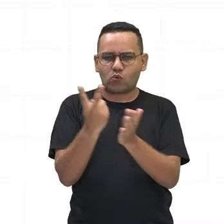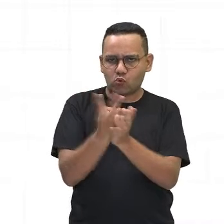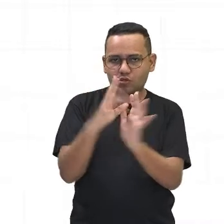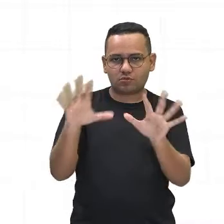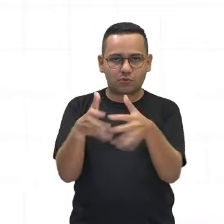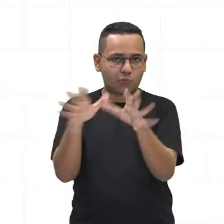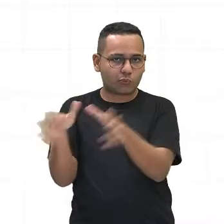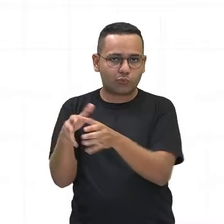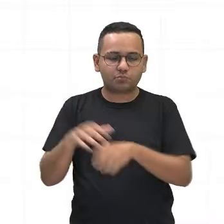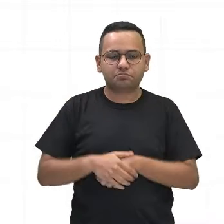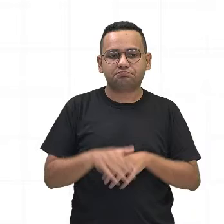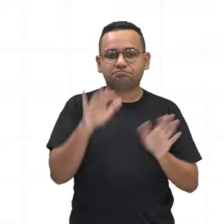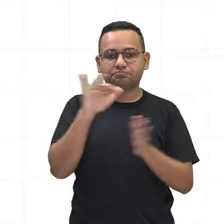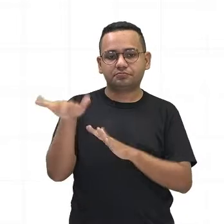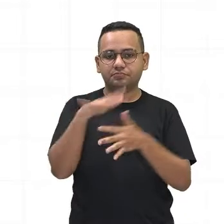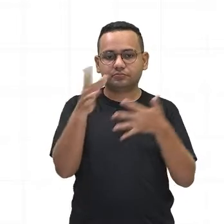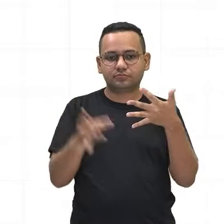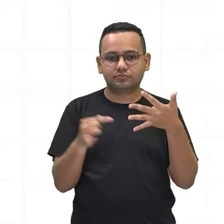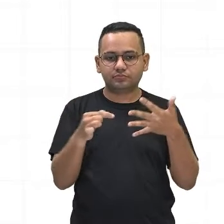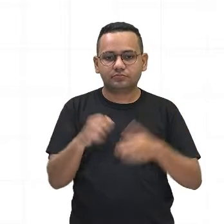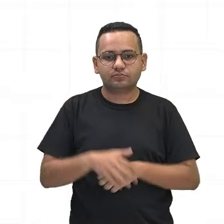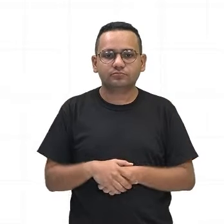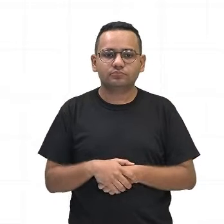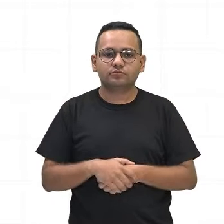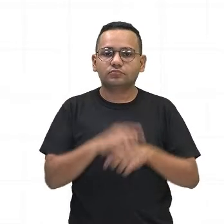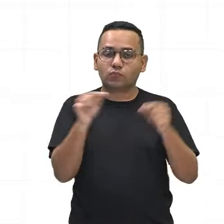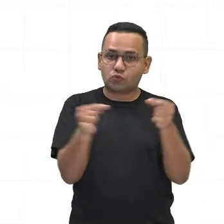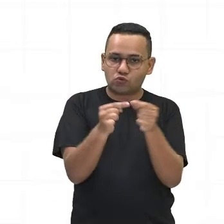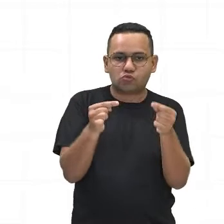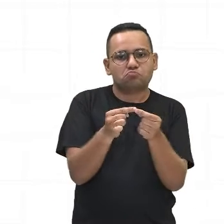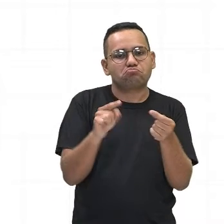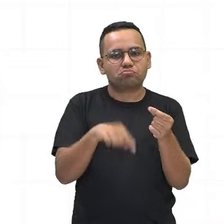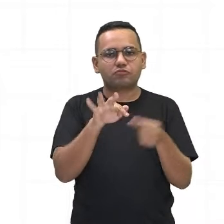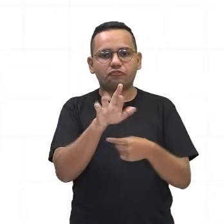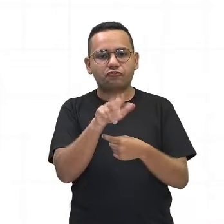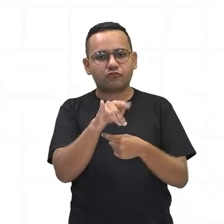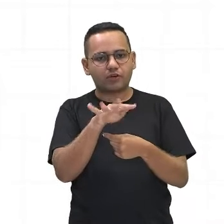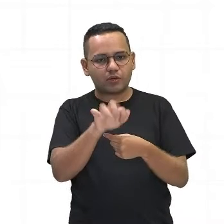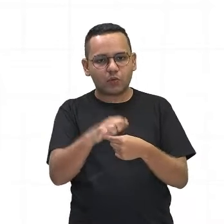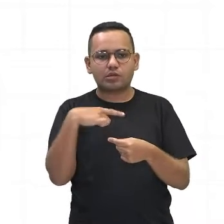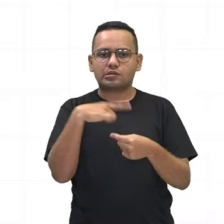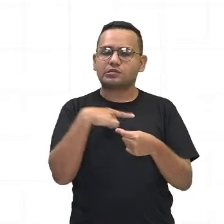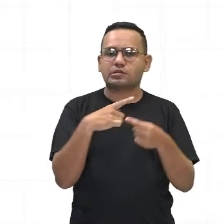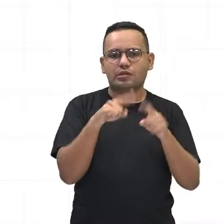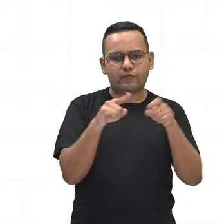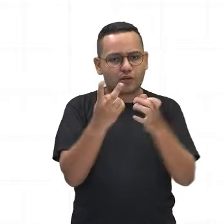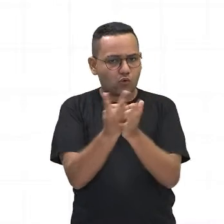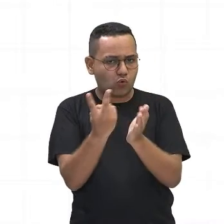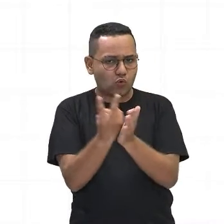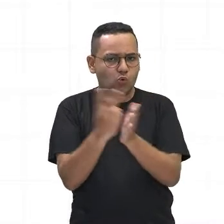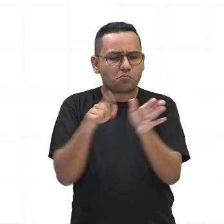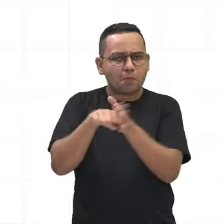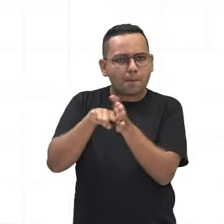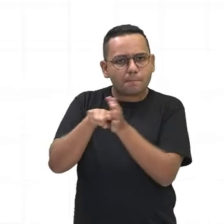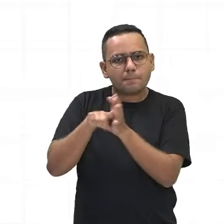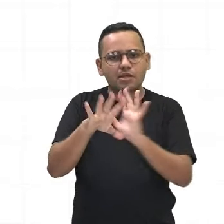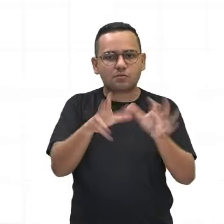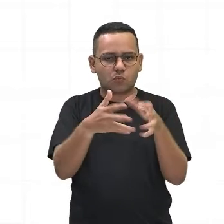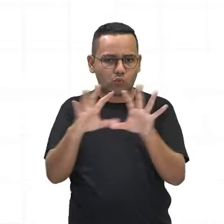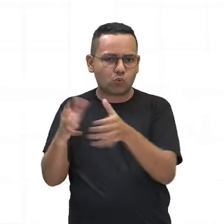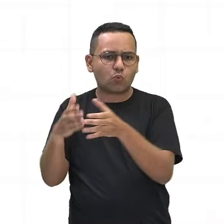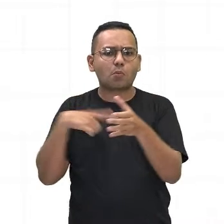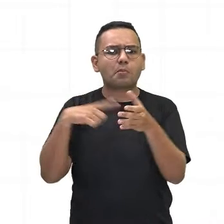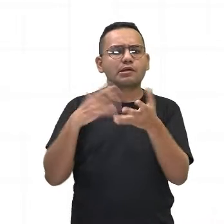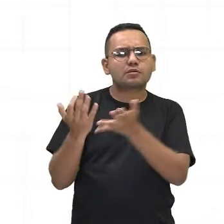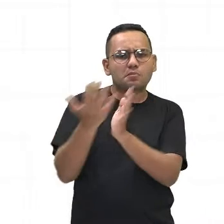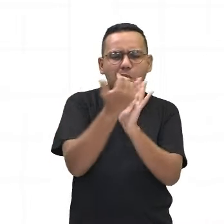classes. Detalhamento aí. Classificação das frequências de uma variável contínua de uma pesquisa em classes, de modo que resumam os